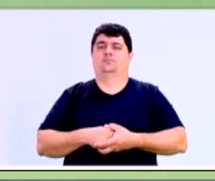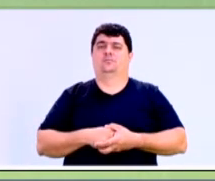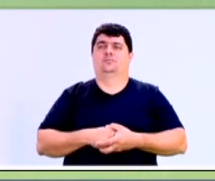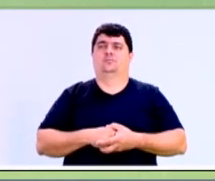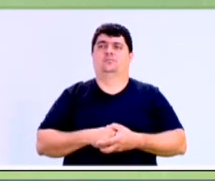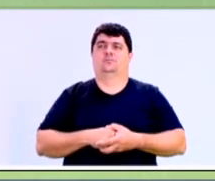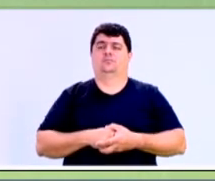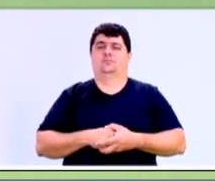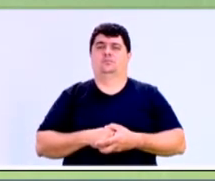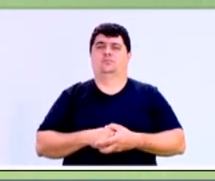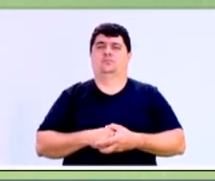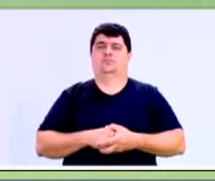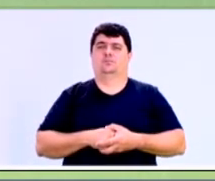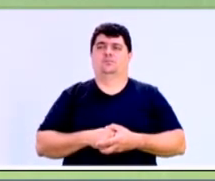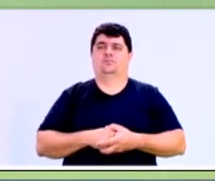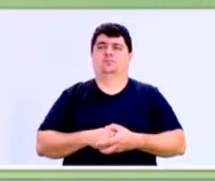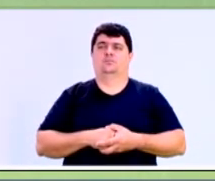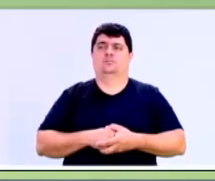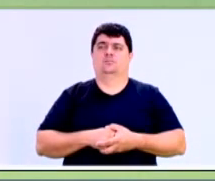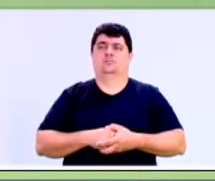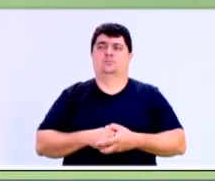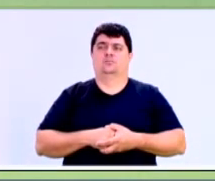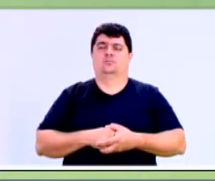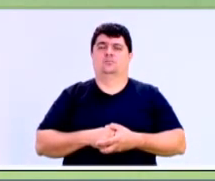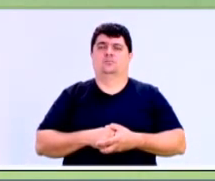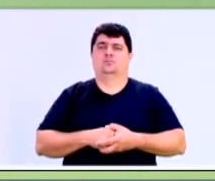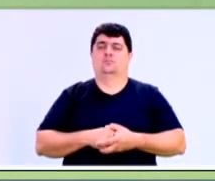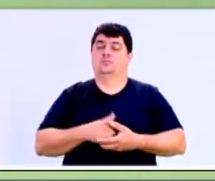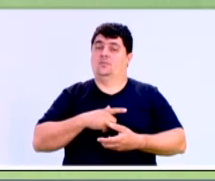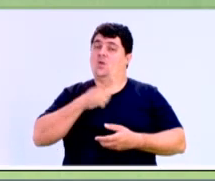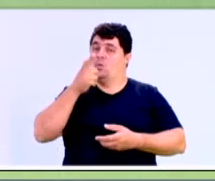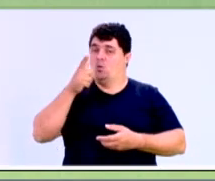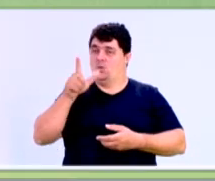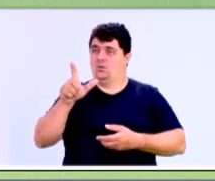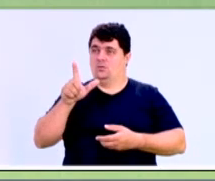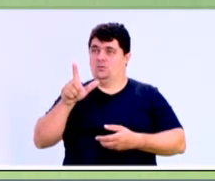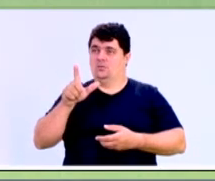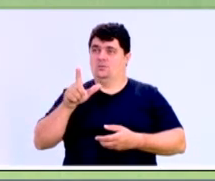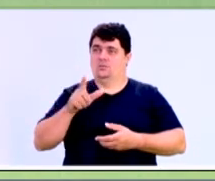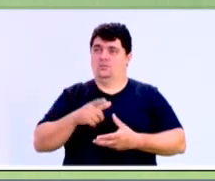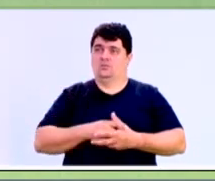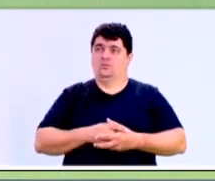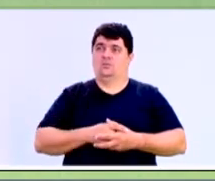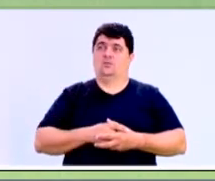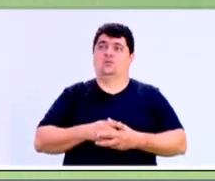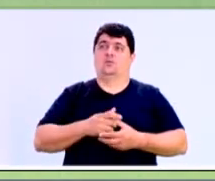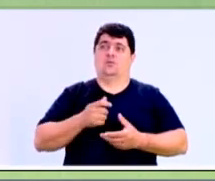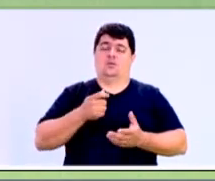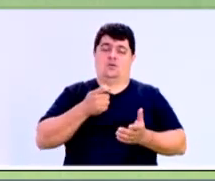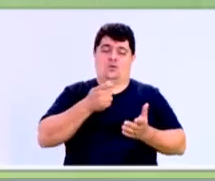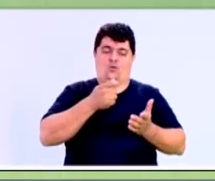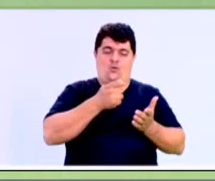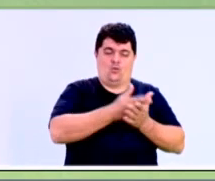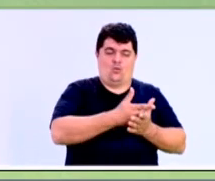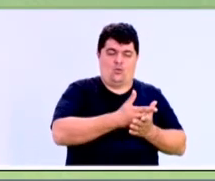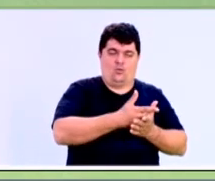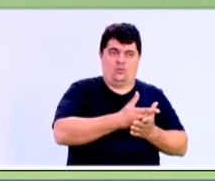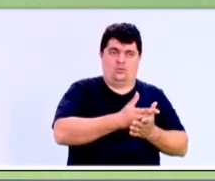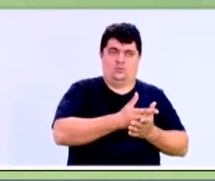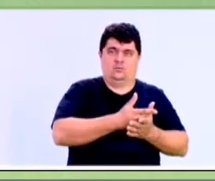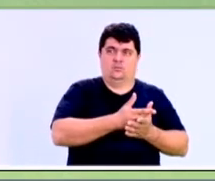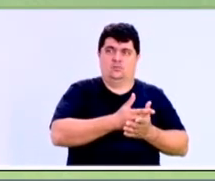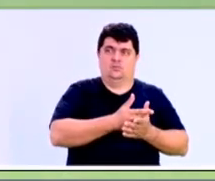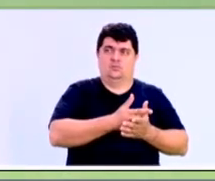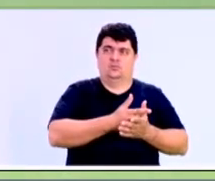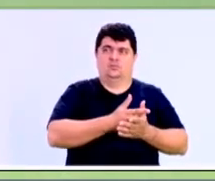recebo, ok? Tem esses dois. Só que eu tenho outra coisa, eu compro e eu,